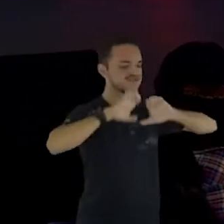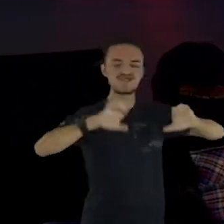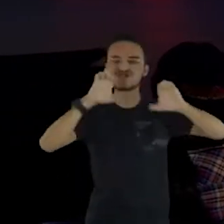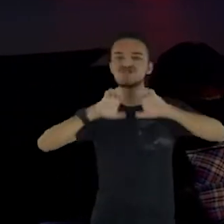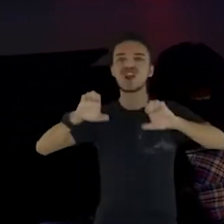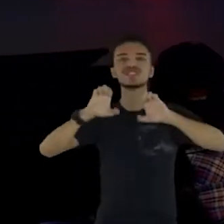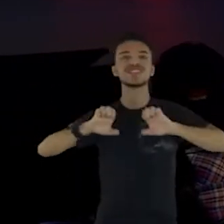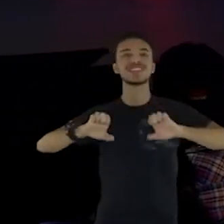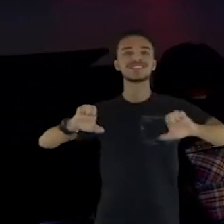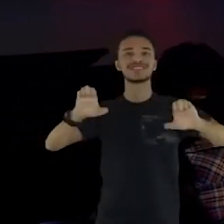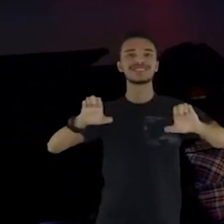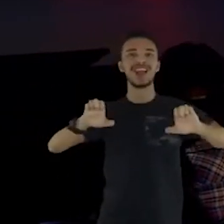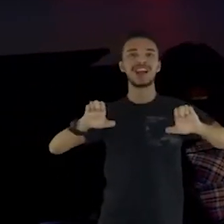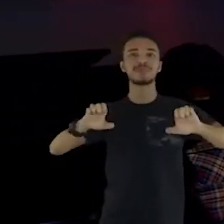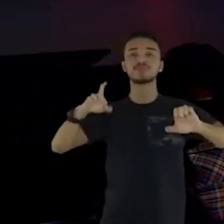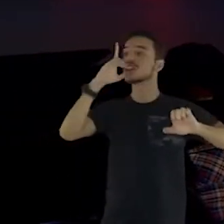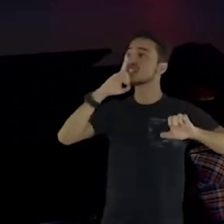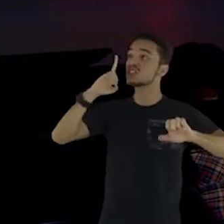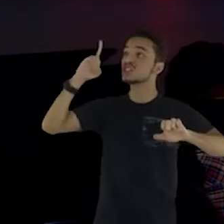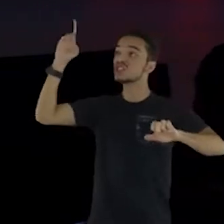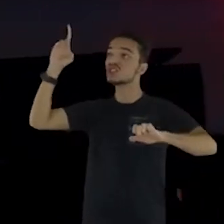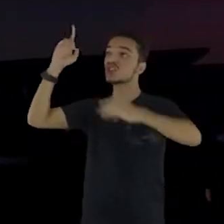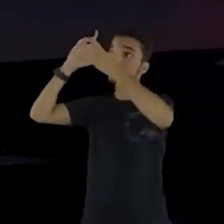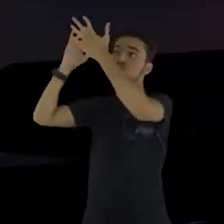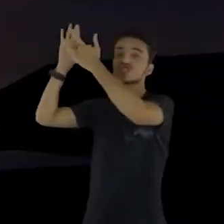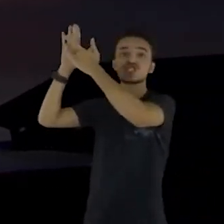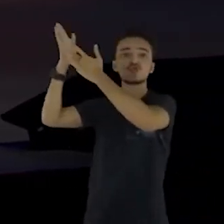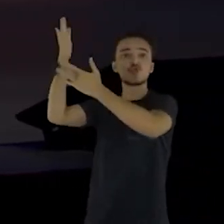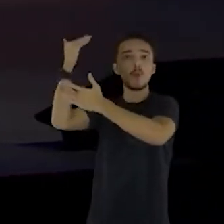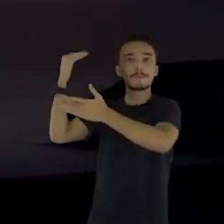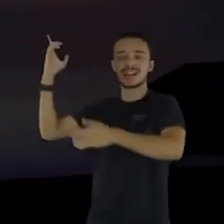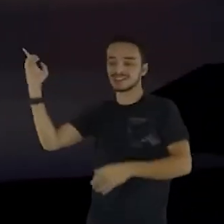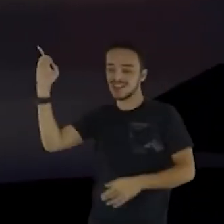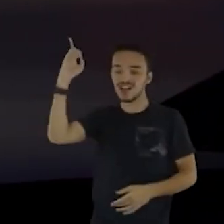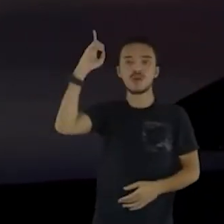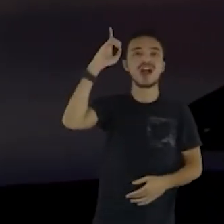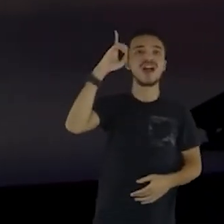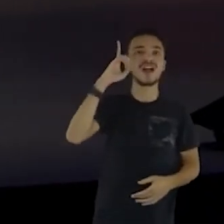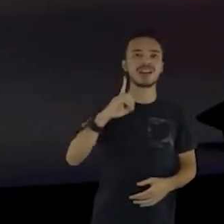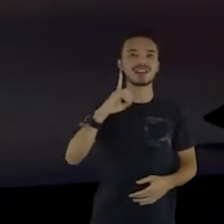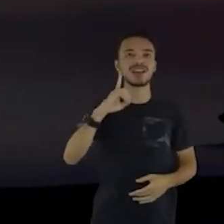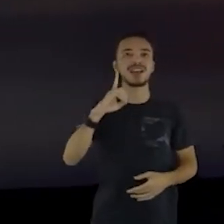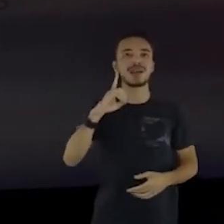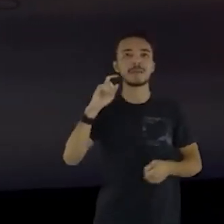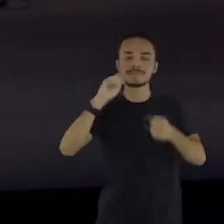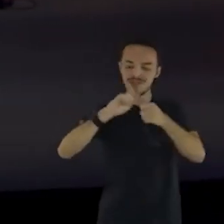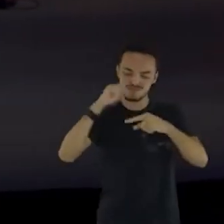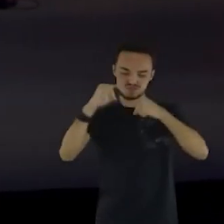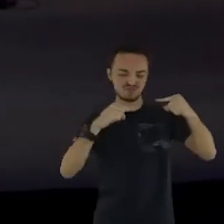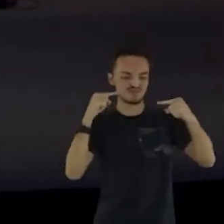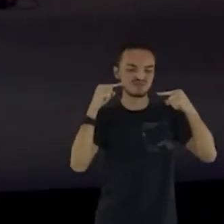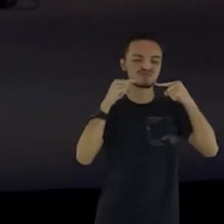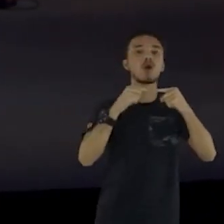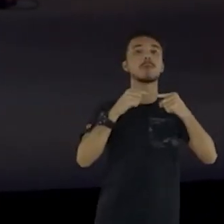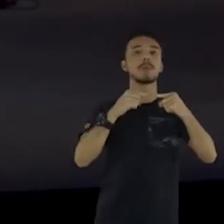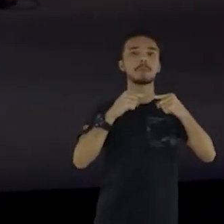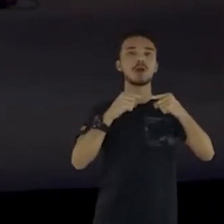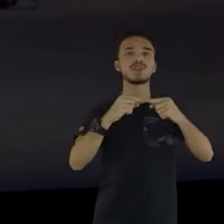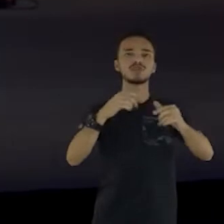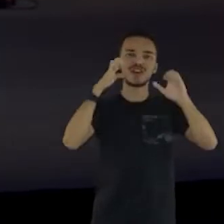o propósito do seu Pai, e você precisa ser um com Ele. Se você não é, você não vai